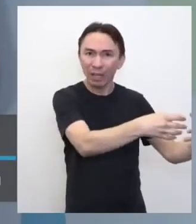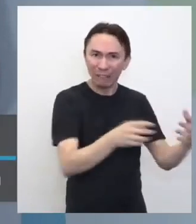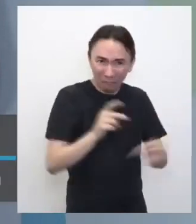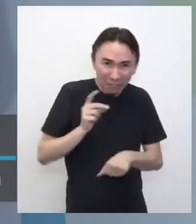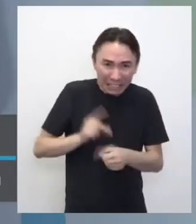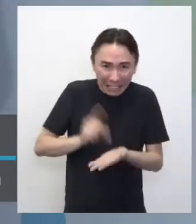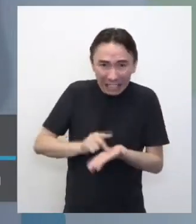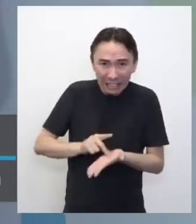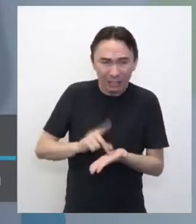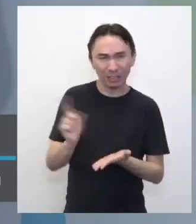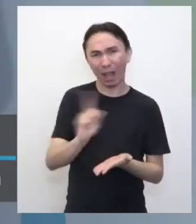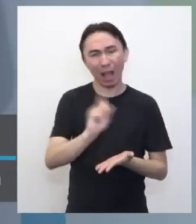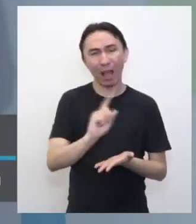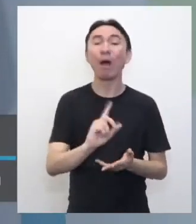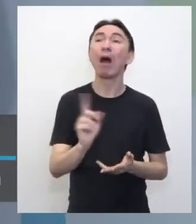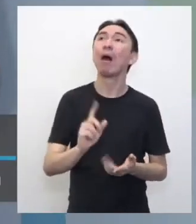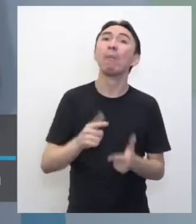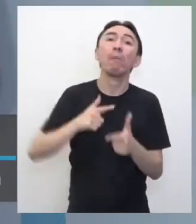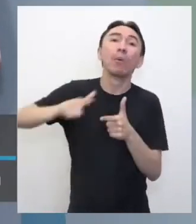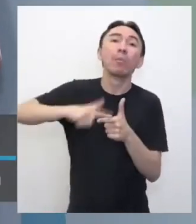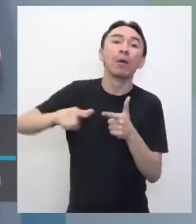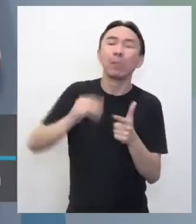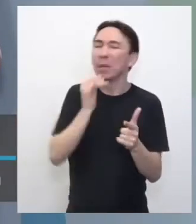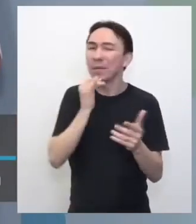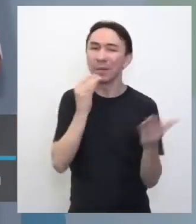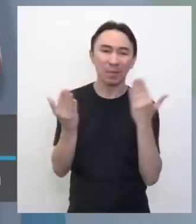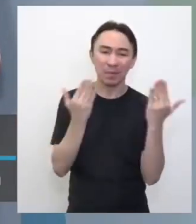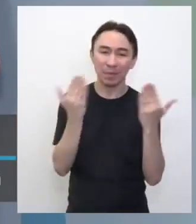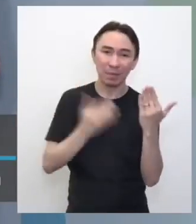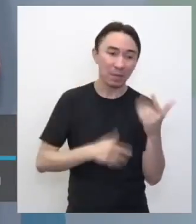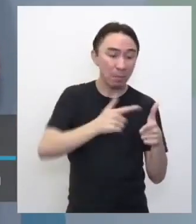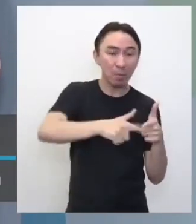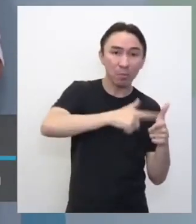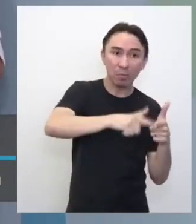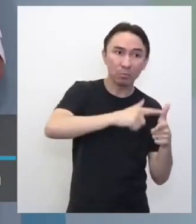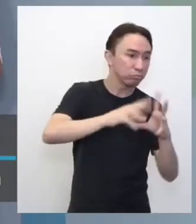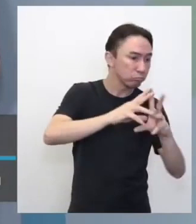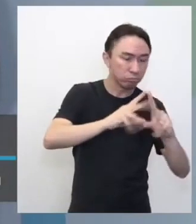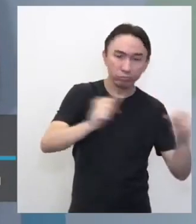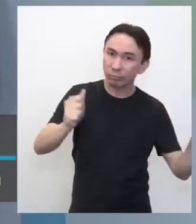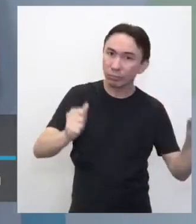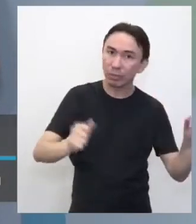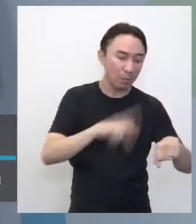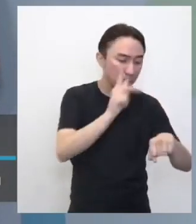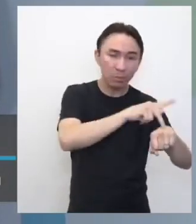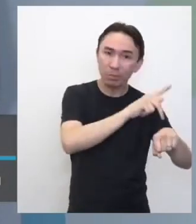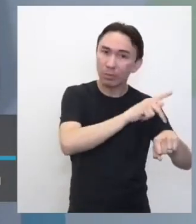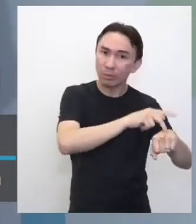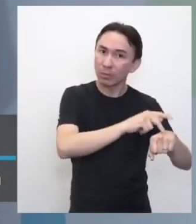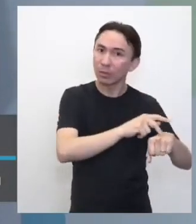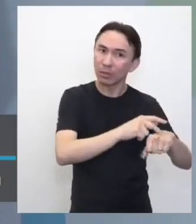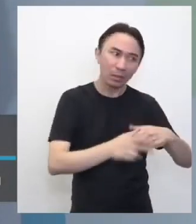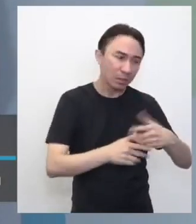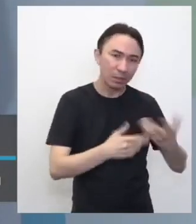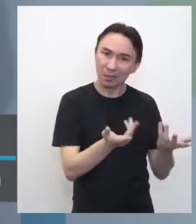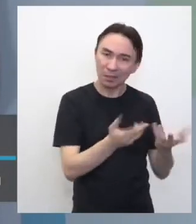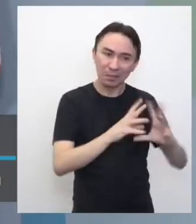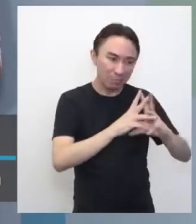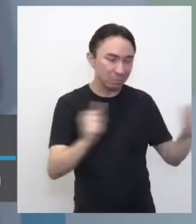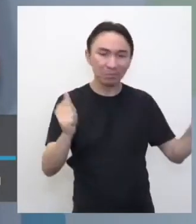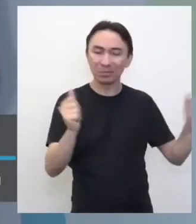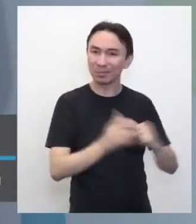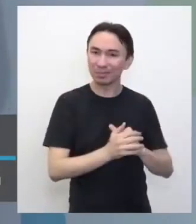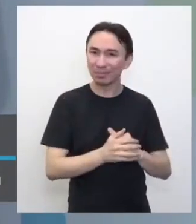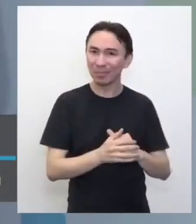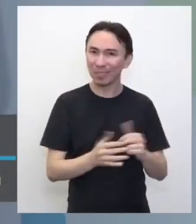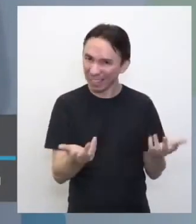Então os problemas vêm. E os problemas vão, porque tinha uma pedra, não tem mais. E o problema volta. Ou seja, num poema que fala sobre pedra